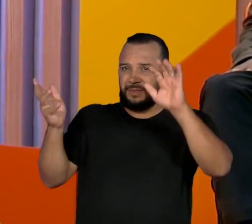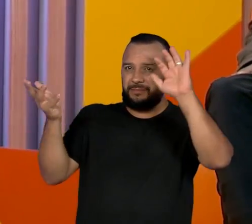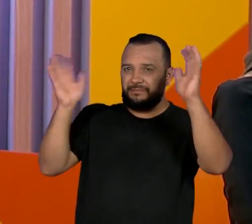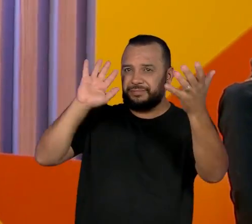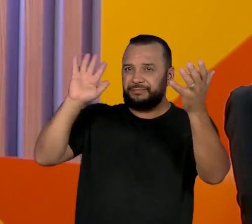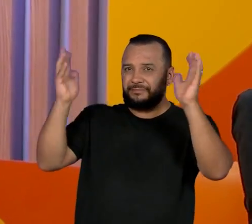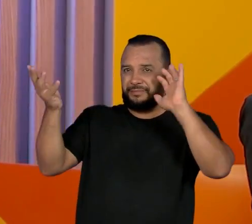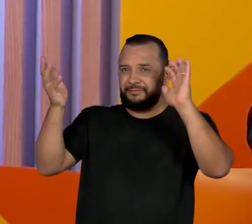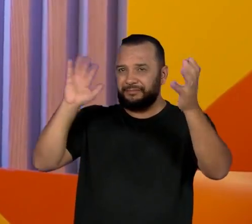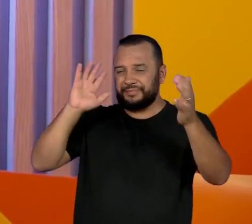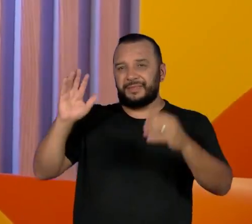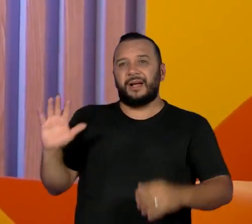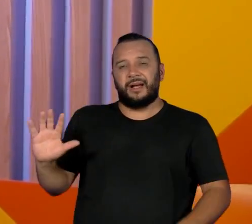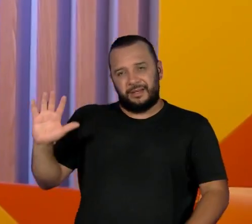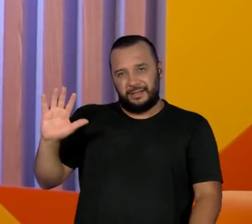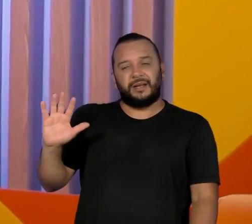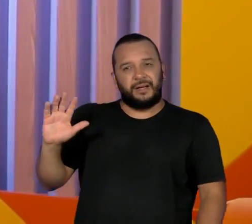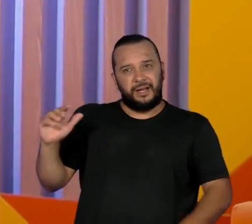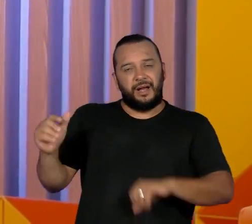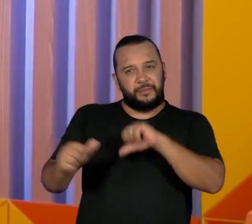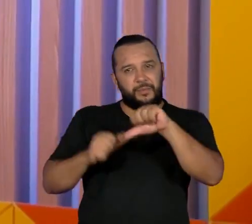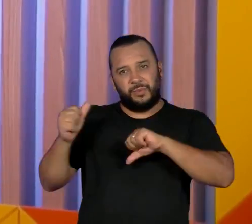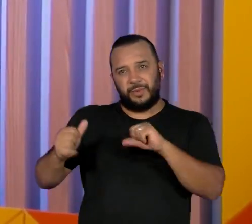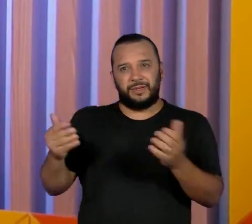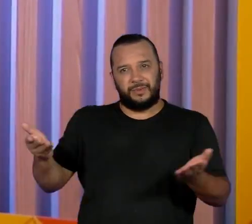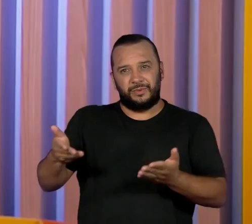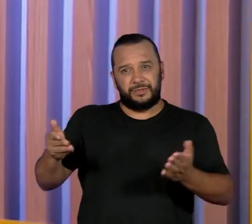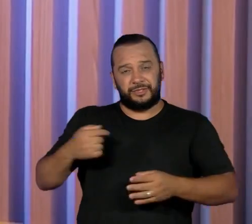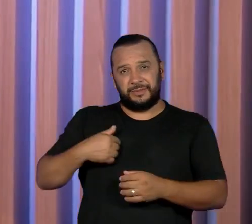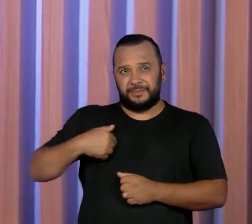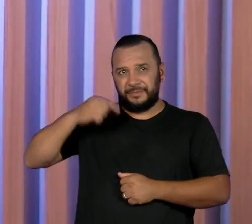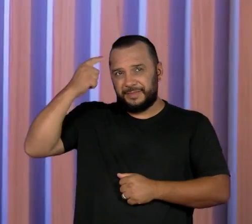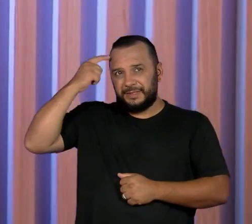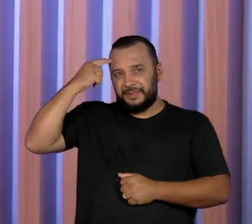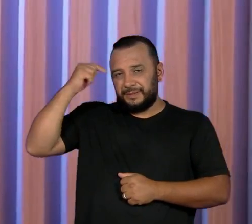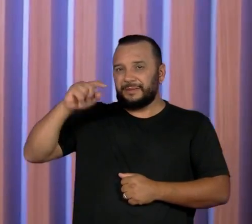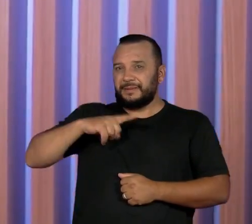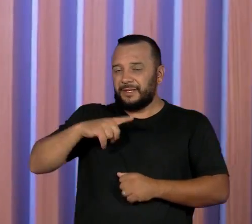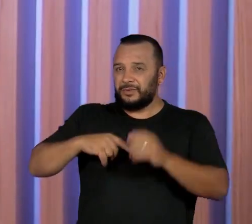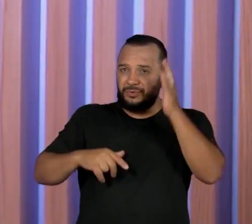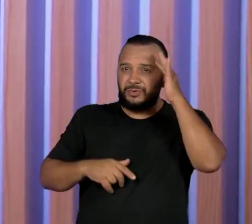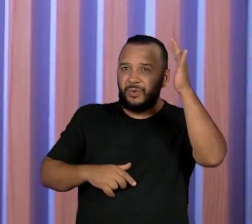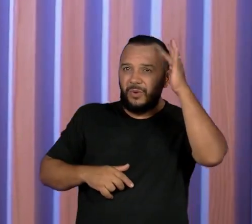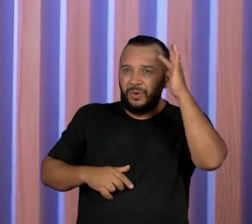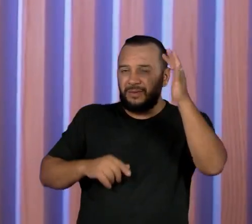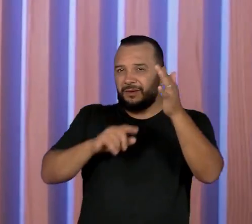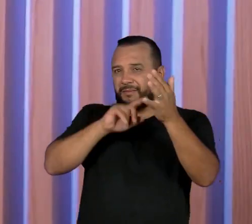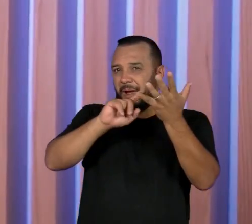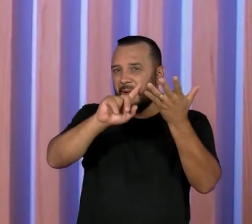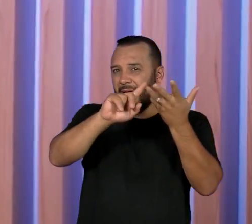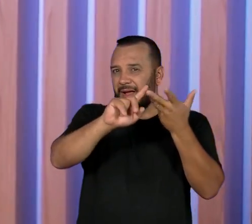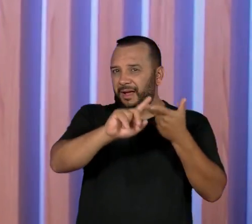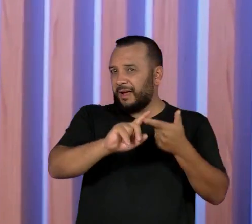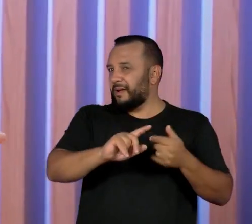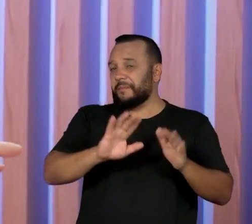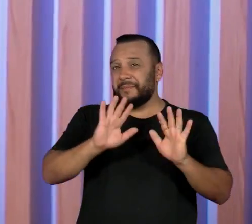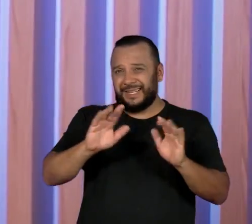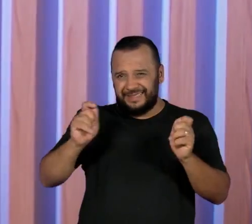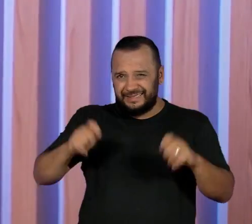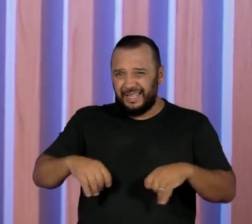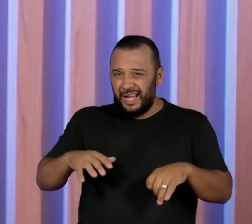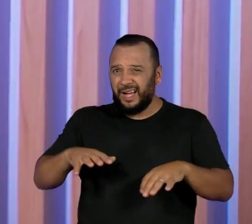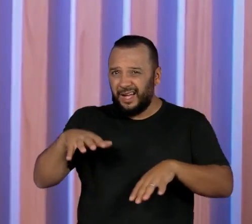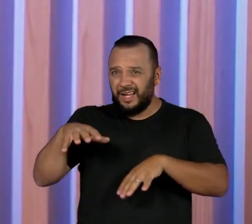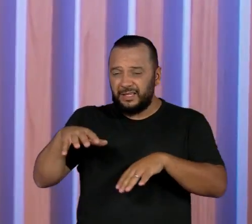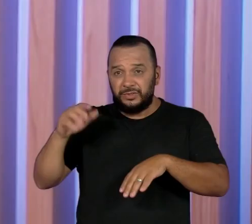atuais, assim, acho que eu fico pensando, tenho muitos sonhos, mas será que vai dar tempo de realizar todos eles se a gente não